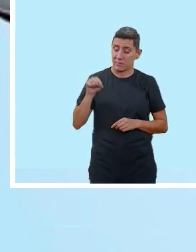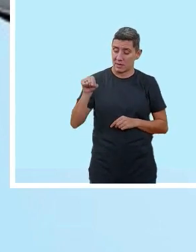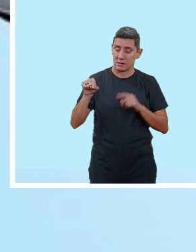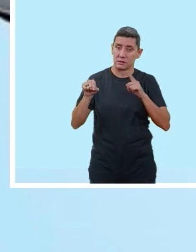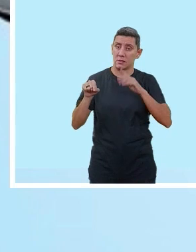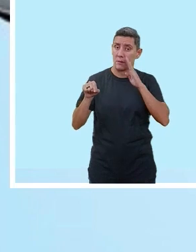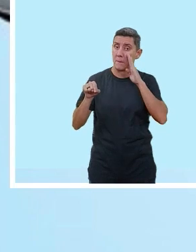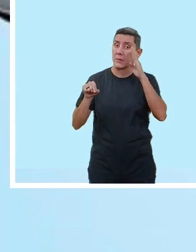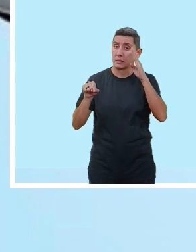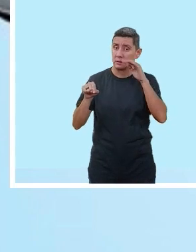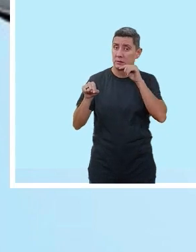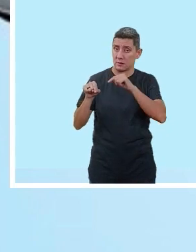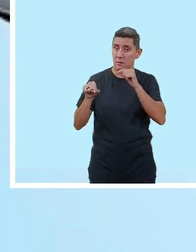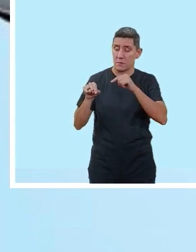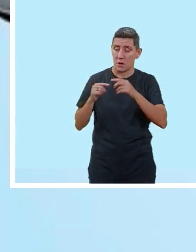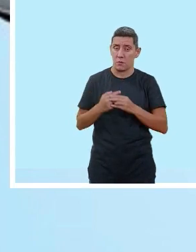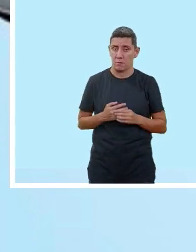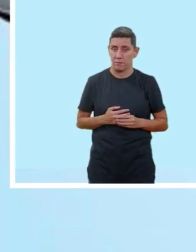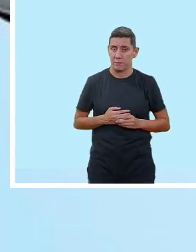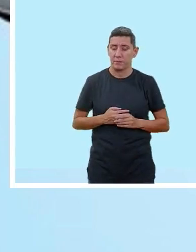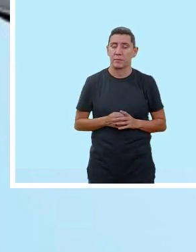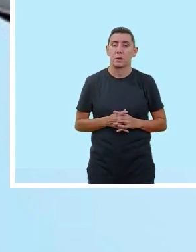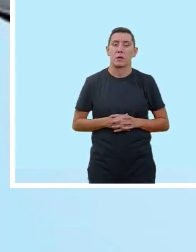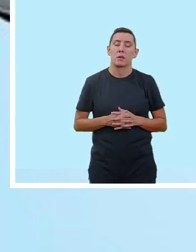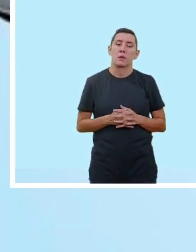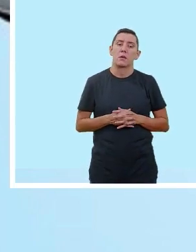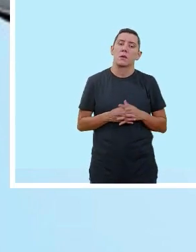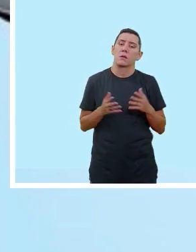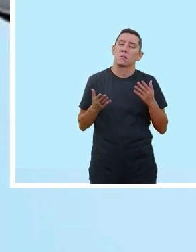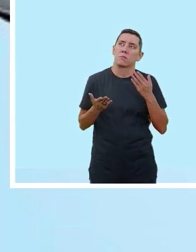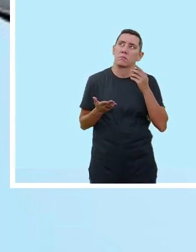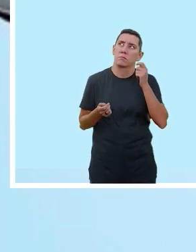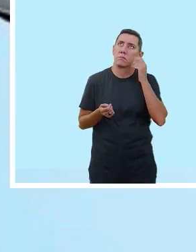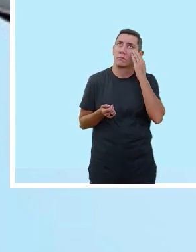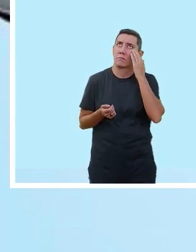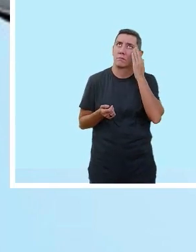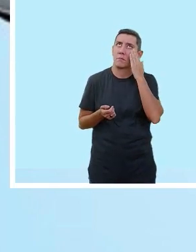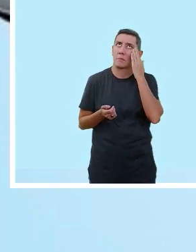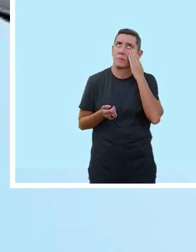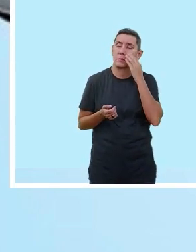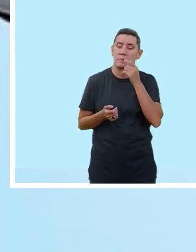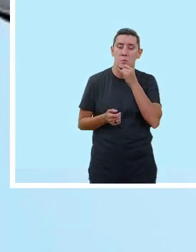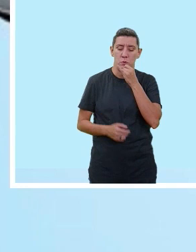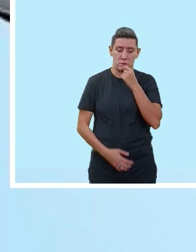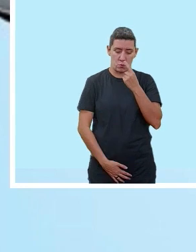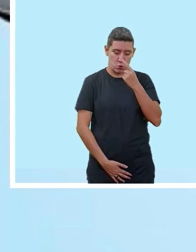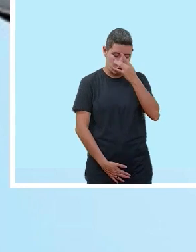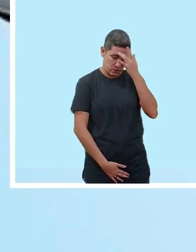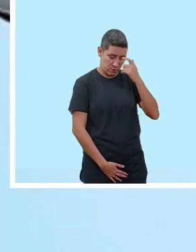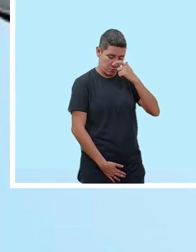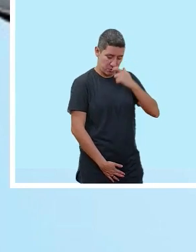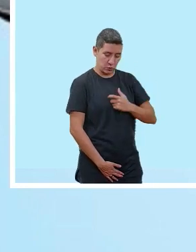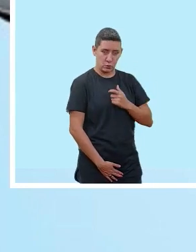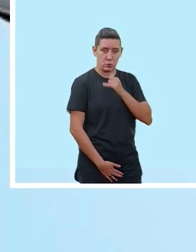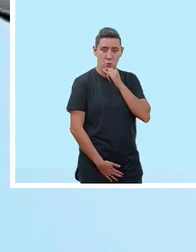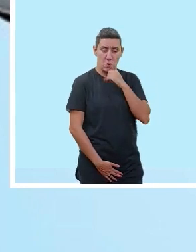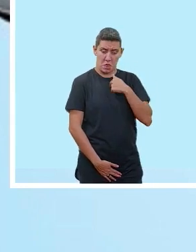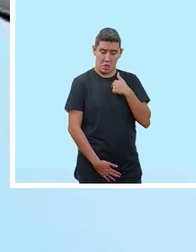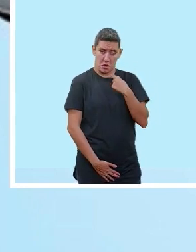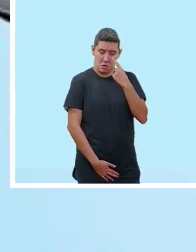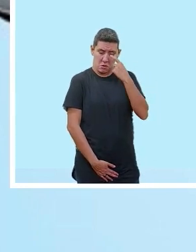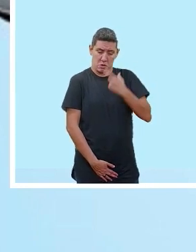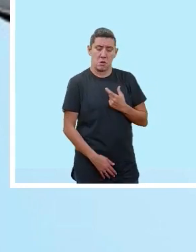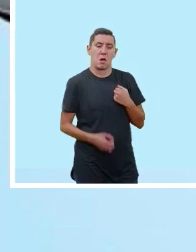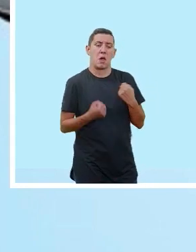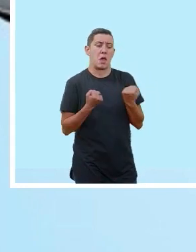que eu comentei que é o escopo 1, né? Vamos pensar assim em uma pessoa individualmente, né? Então, eu estou utilizando meu carro aqui e eu